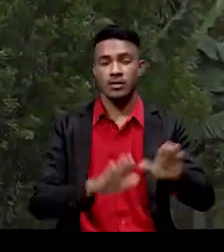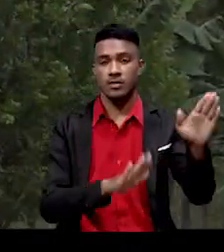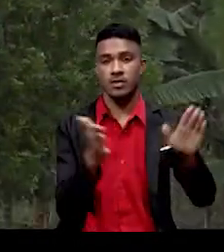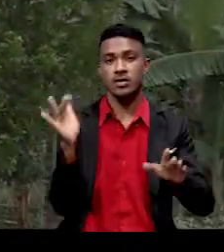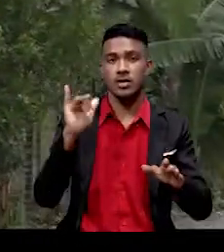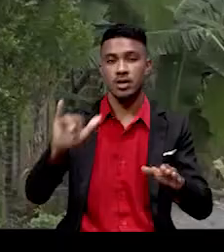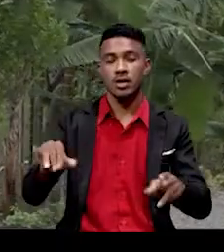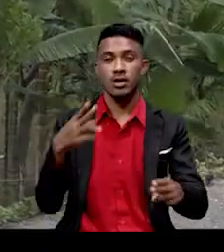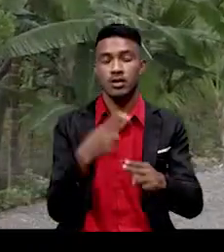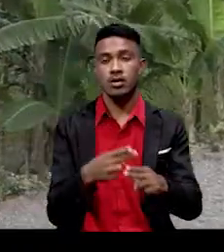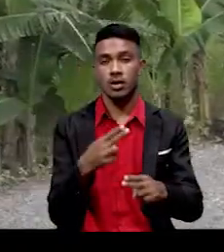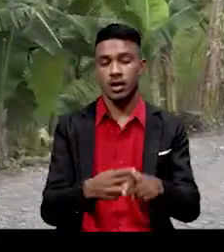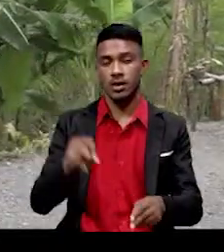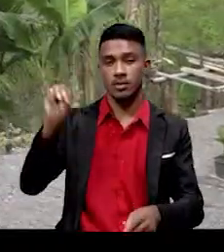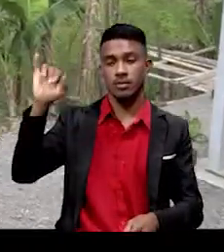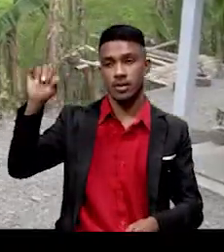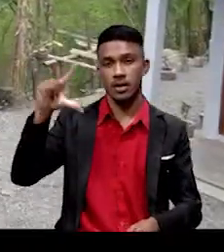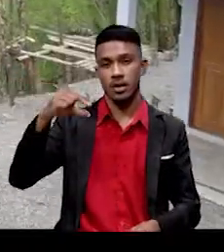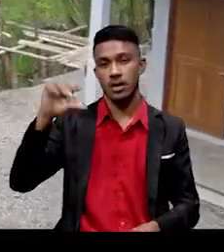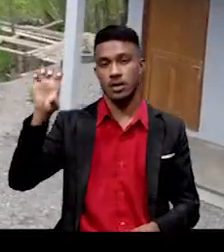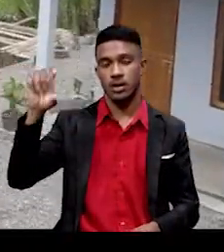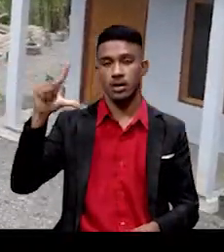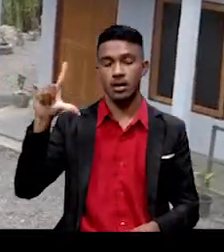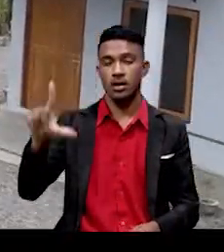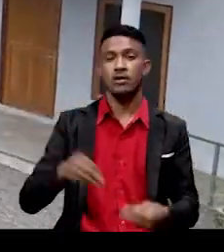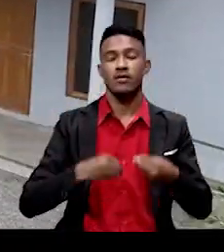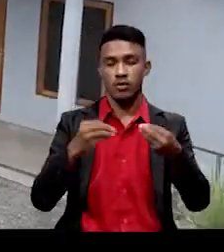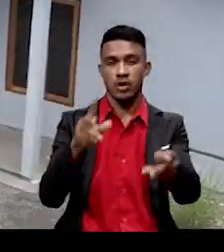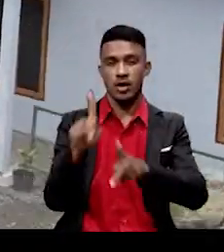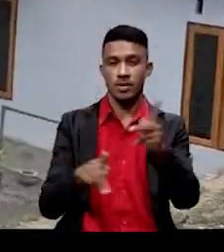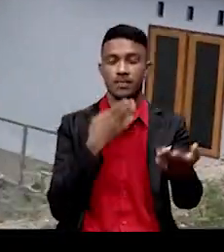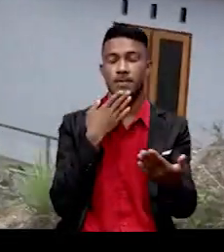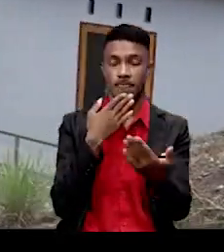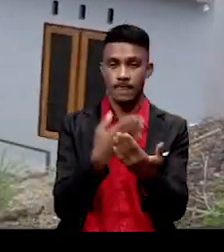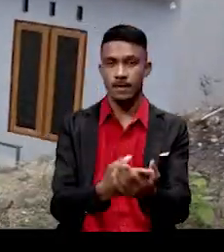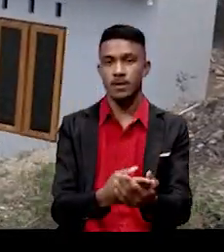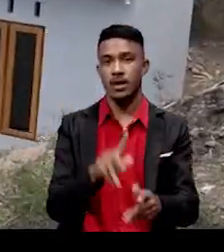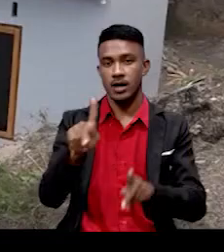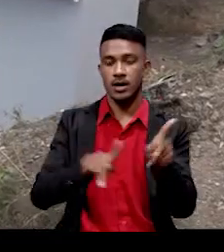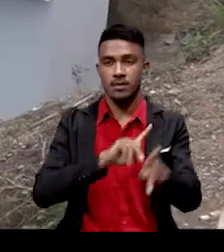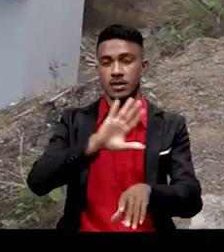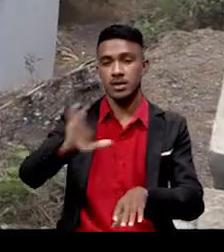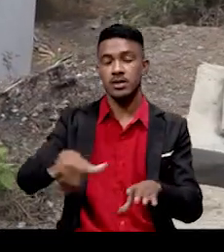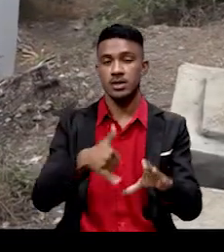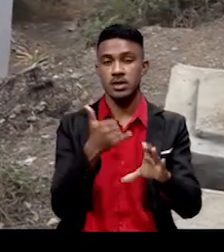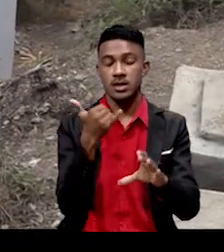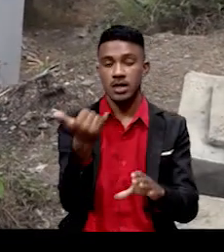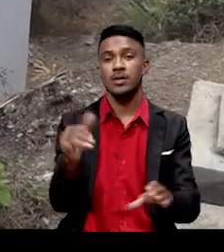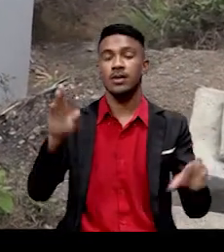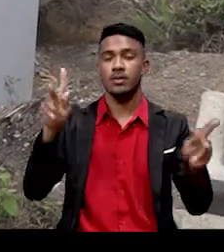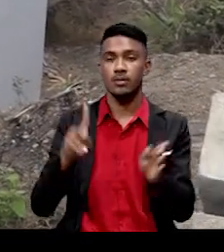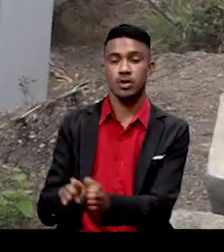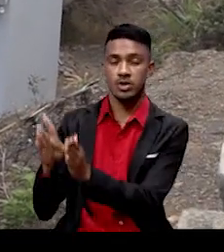Carvalho, uma backbeat like se for benefício ba beneficiário Sira, no ema Sira neve envolve direta e a processo né, livliu